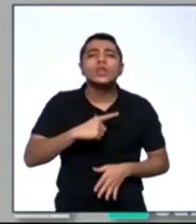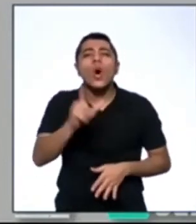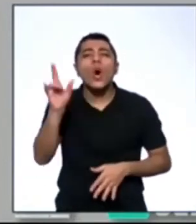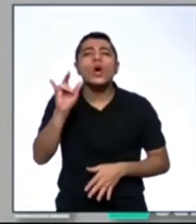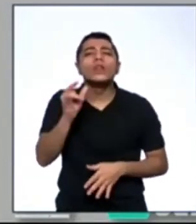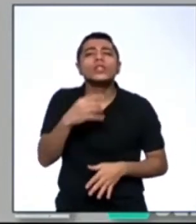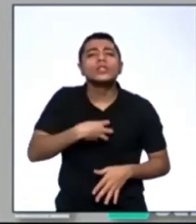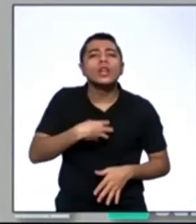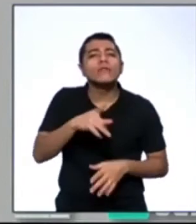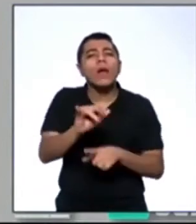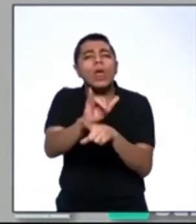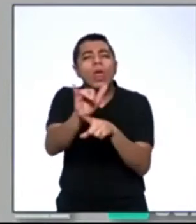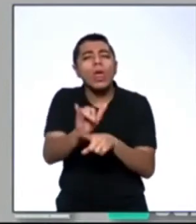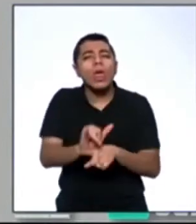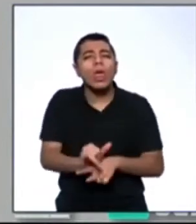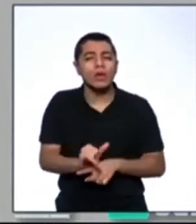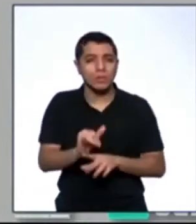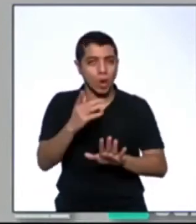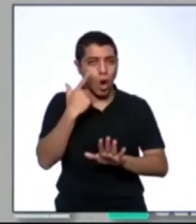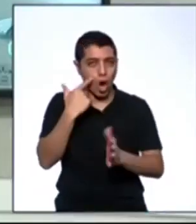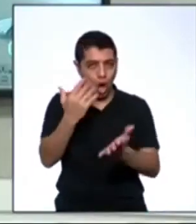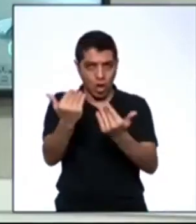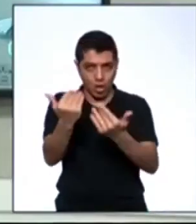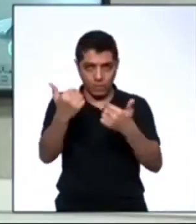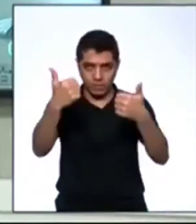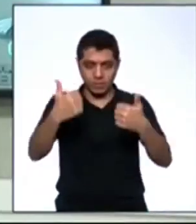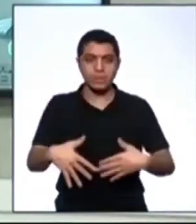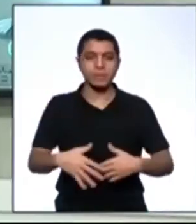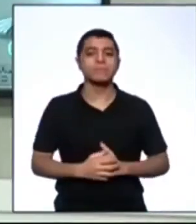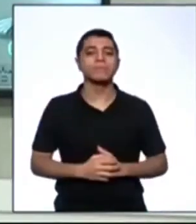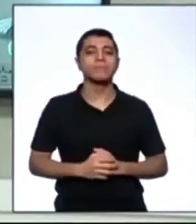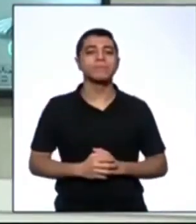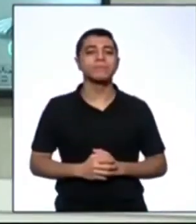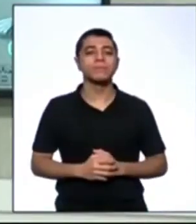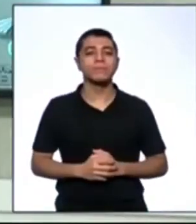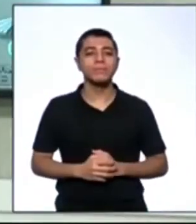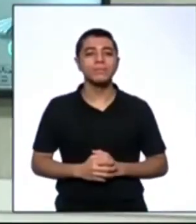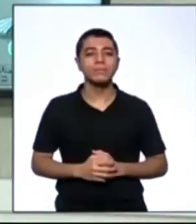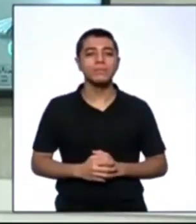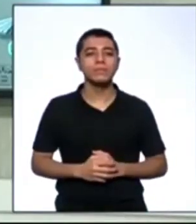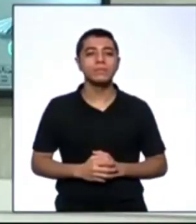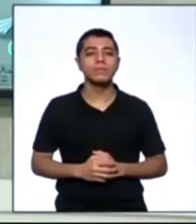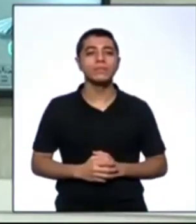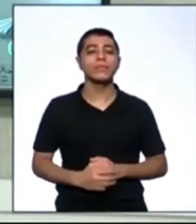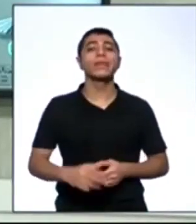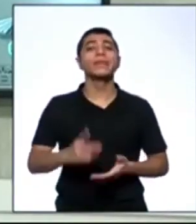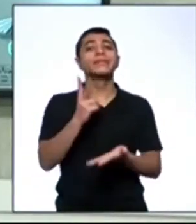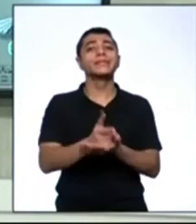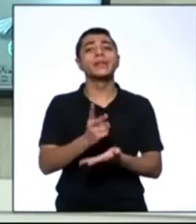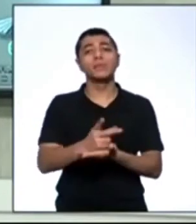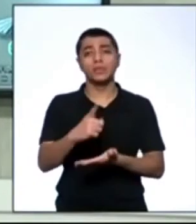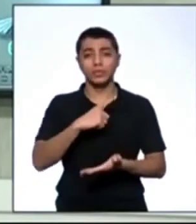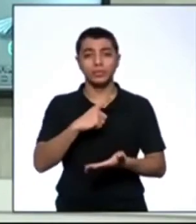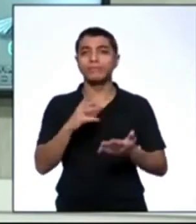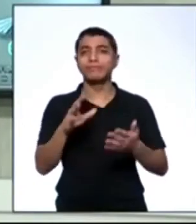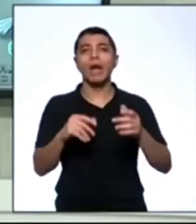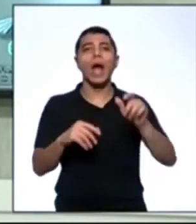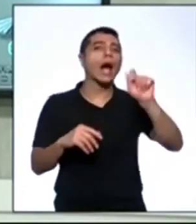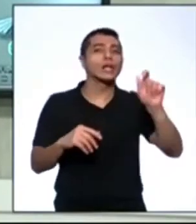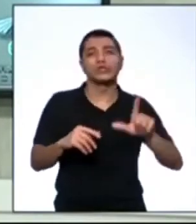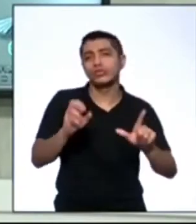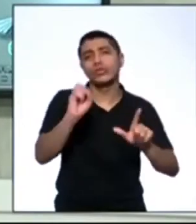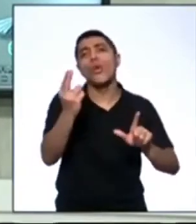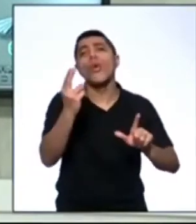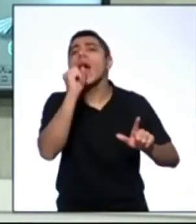um pontinho, vem comigo olhando aqui, ó. Quando um pontinho da engrenagem azul ou laranja, tanto faz, dá